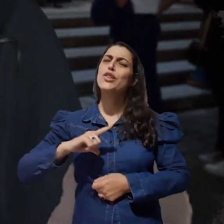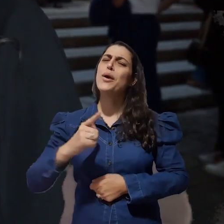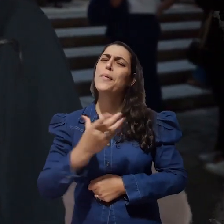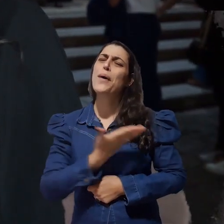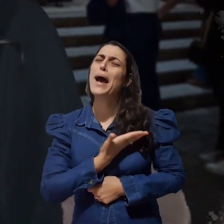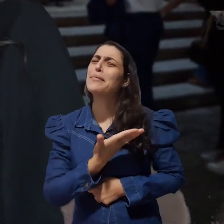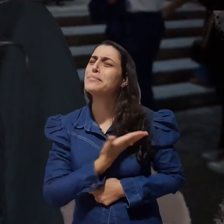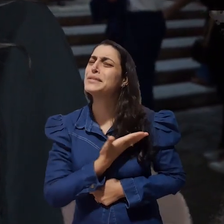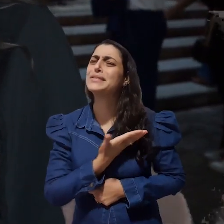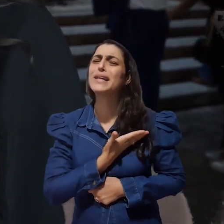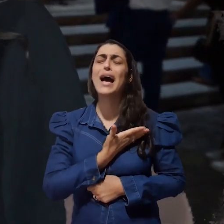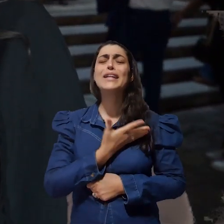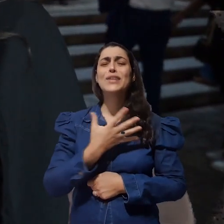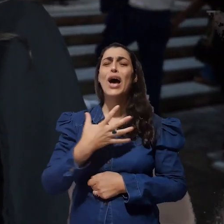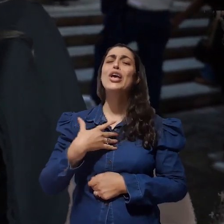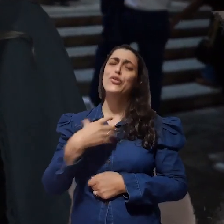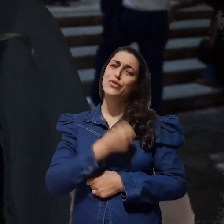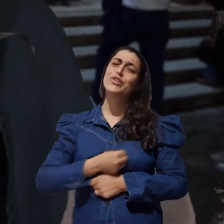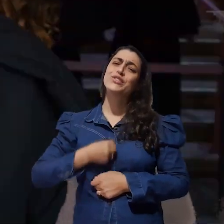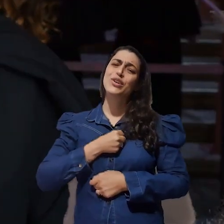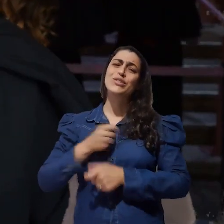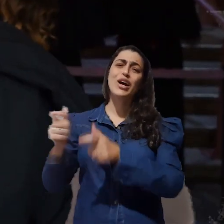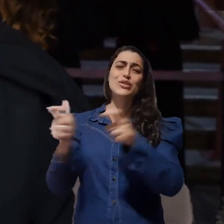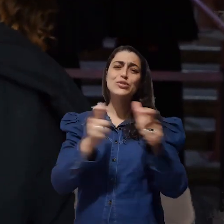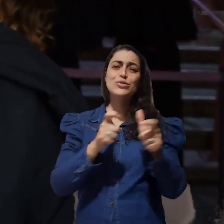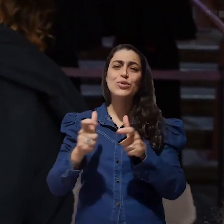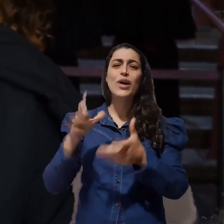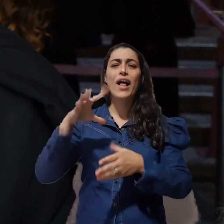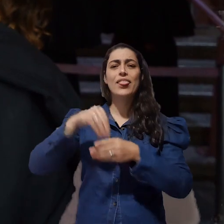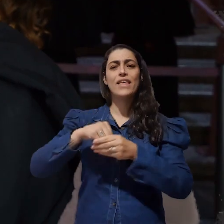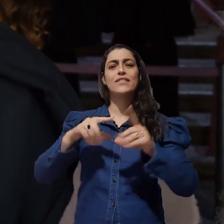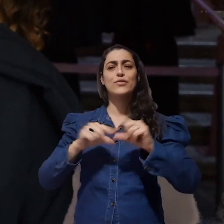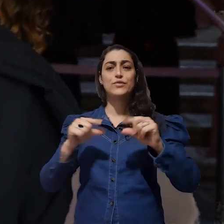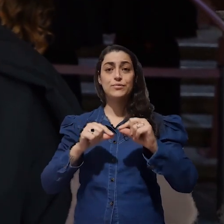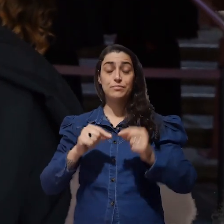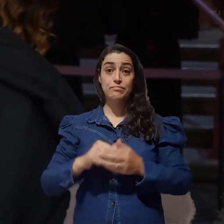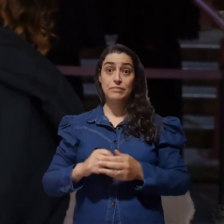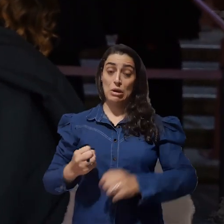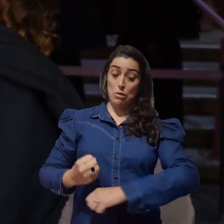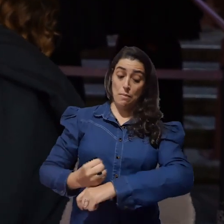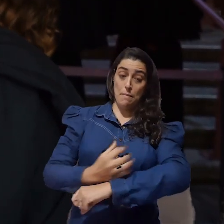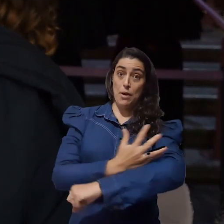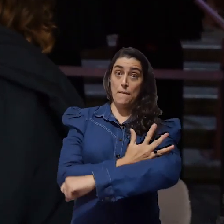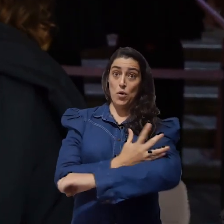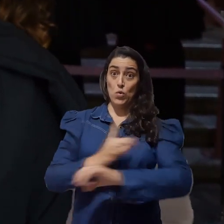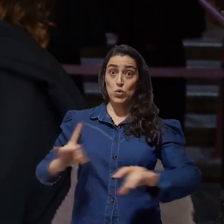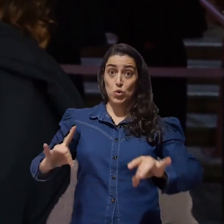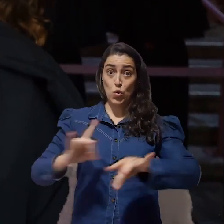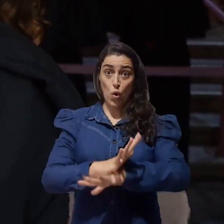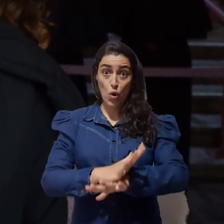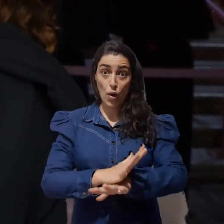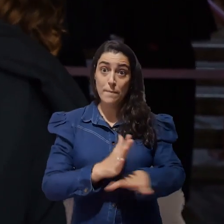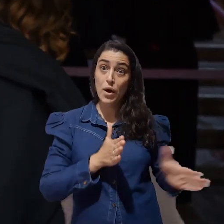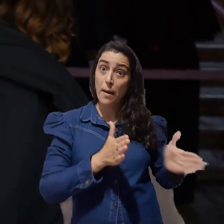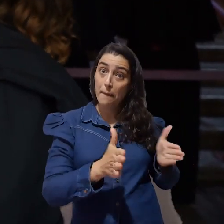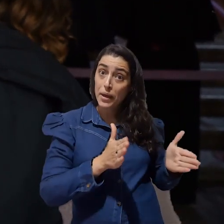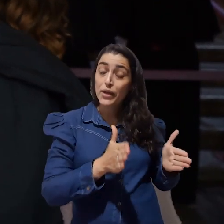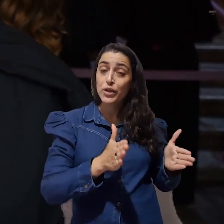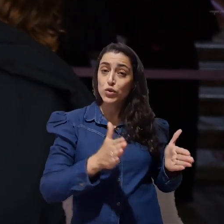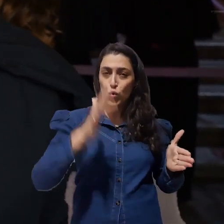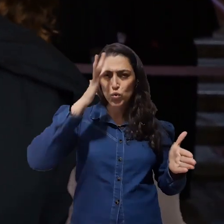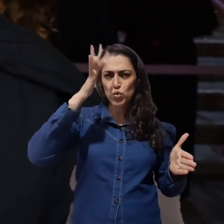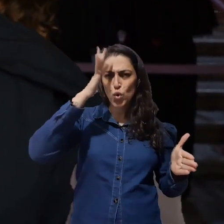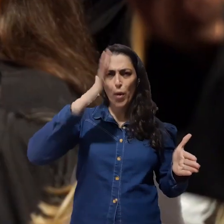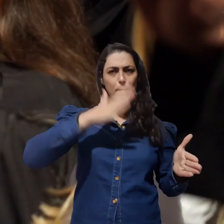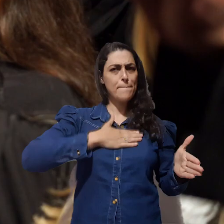cada cantinho eu vou sentir um pouco de falta da universidade. É uma emoção muito grande estar concluindo, né, essa etapa que foi um sonho não só para mim,